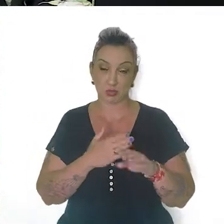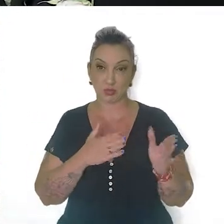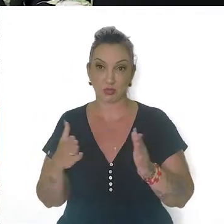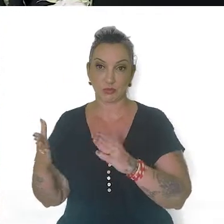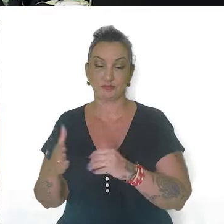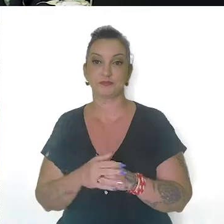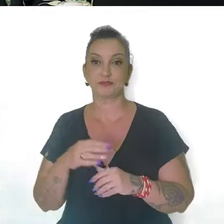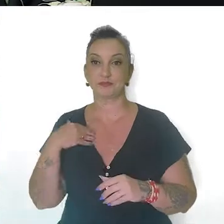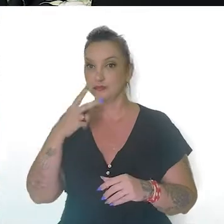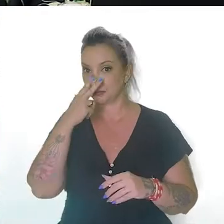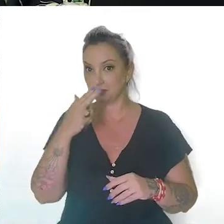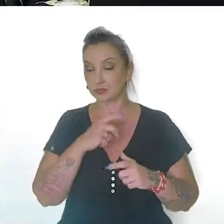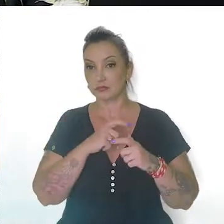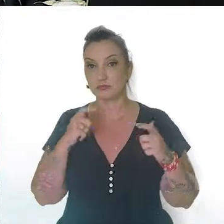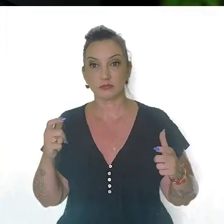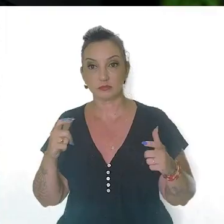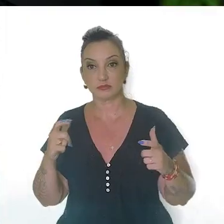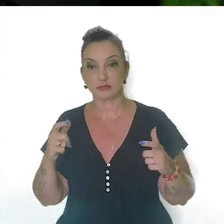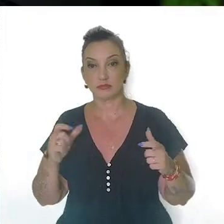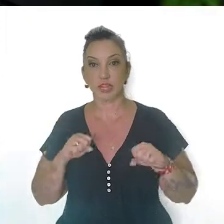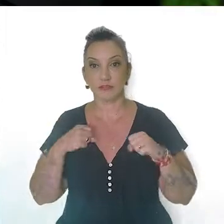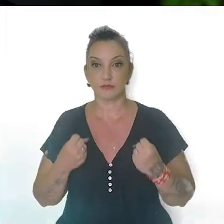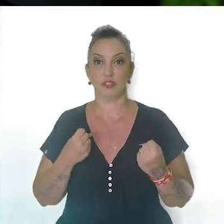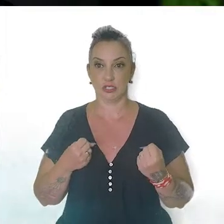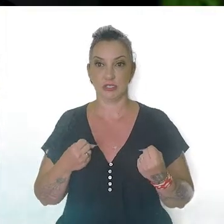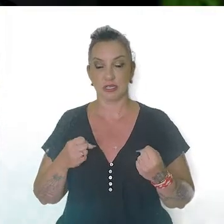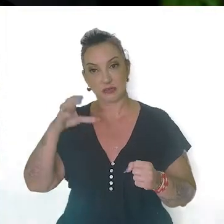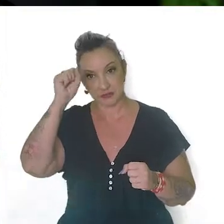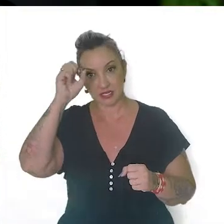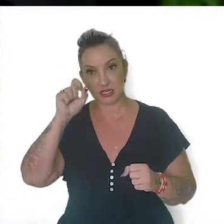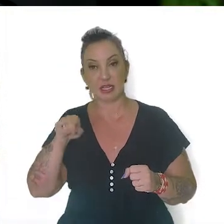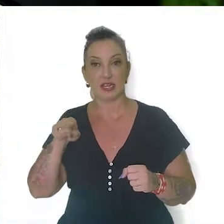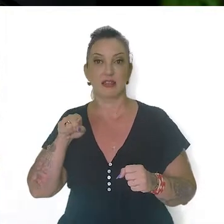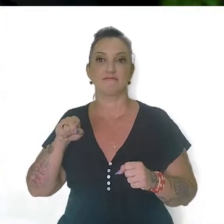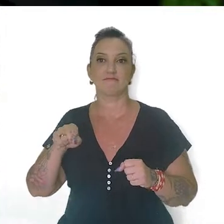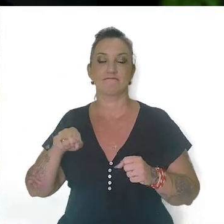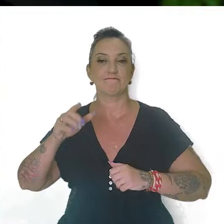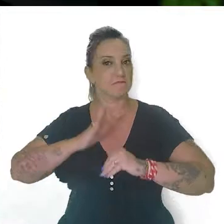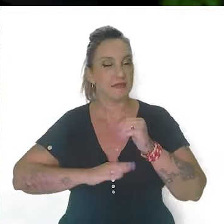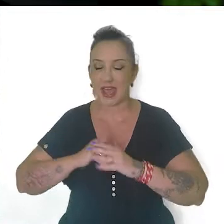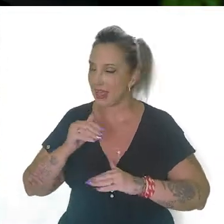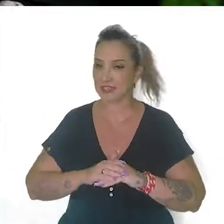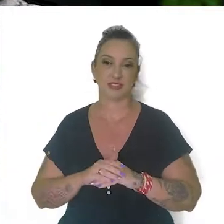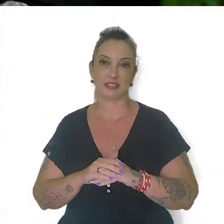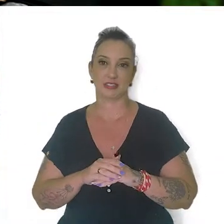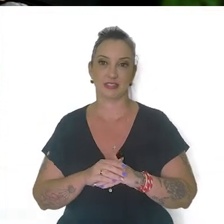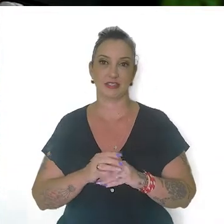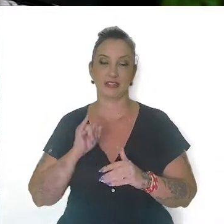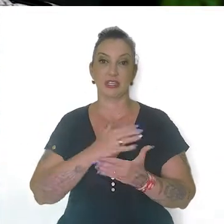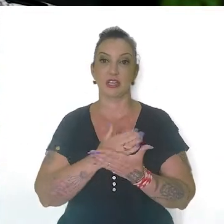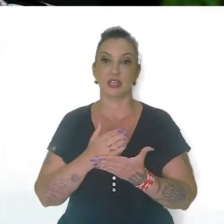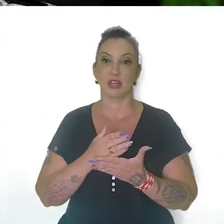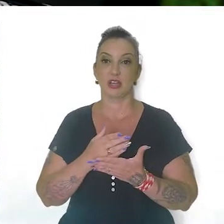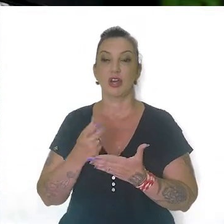para produção. Mas eu acho que a grande força nisso, assim, o grande aprendizado é ali. É não vamos ver mesmo. Mas quem começou